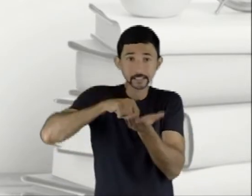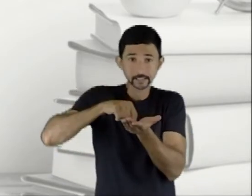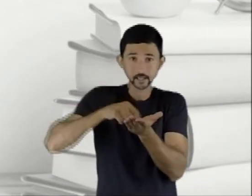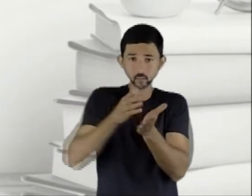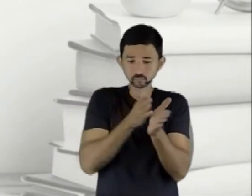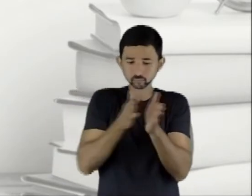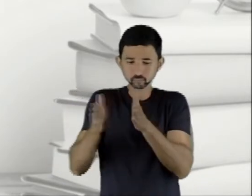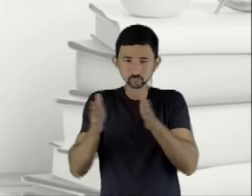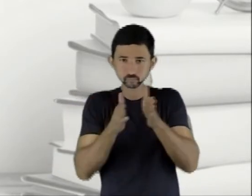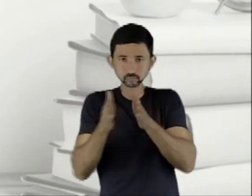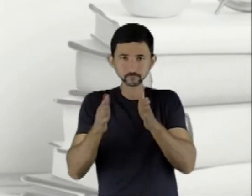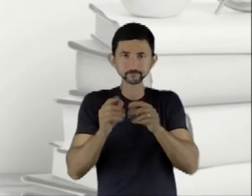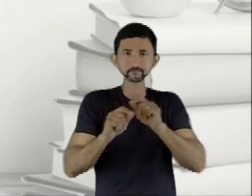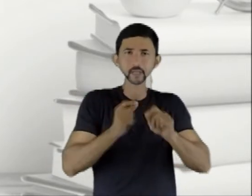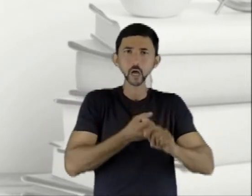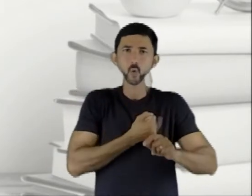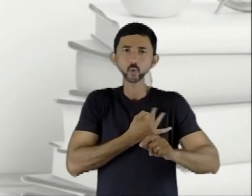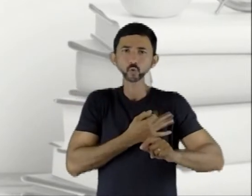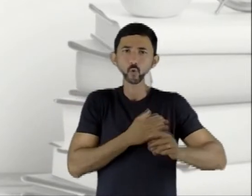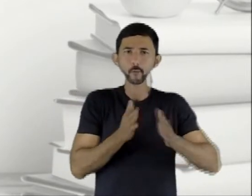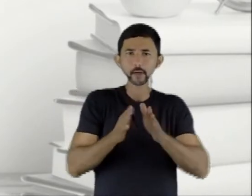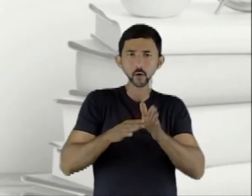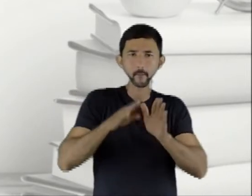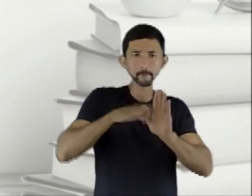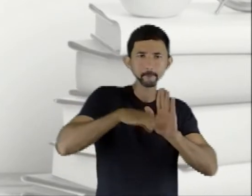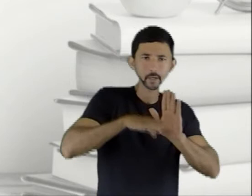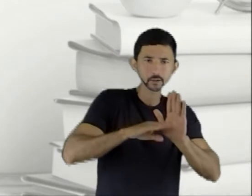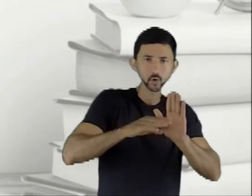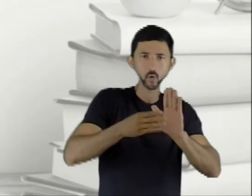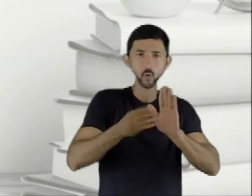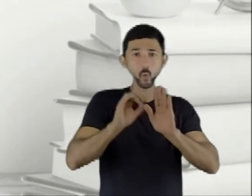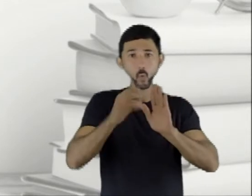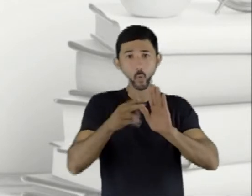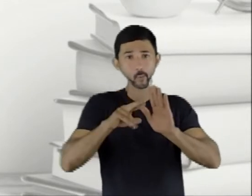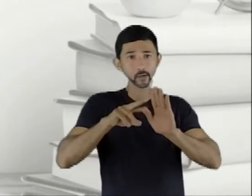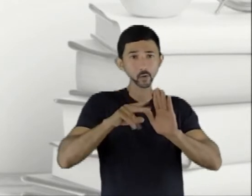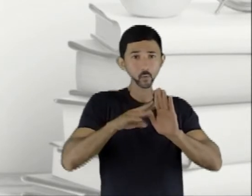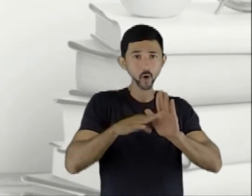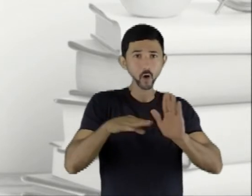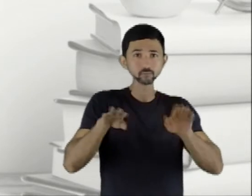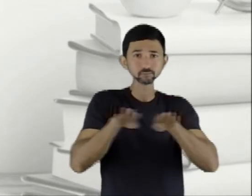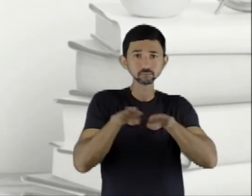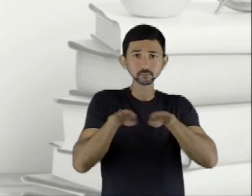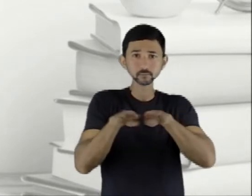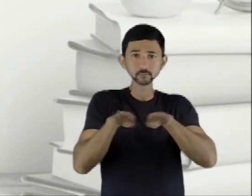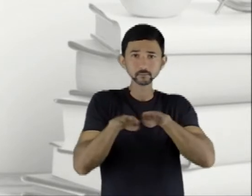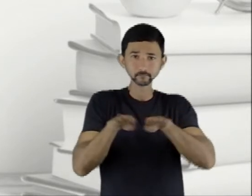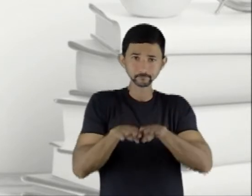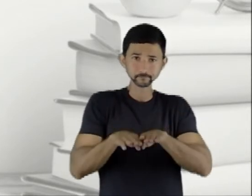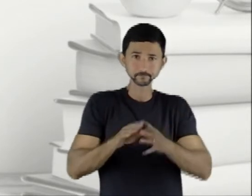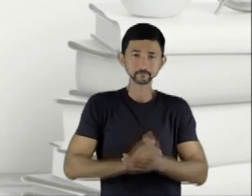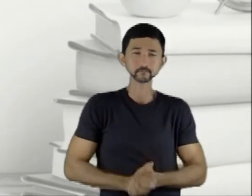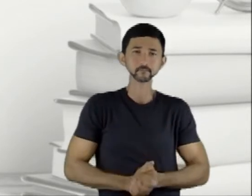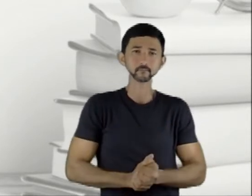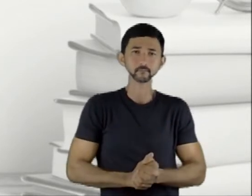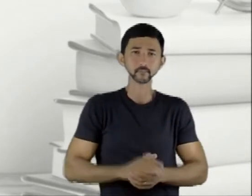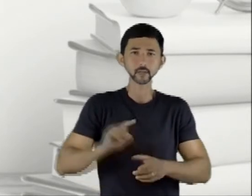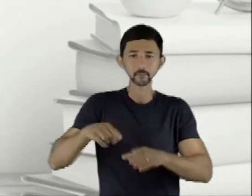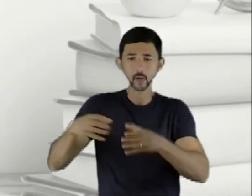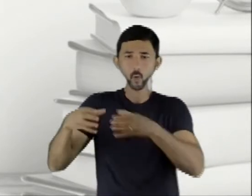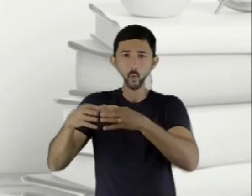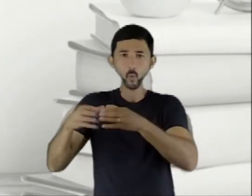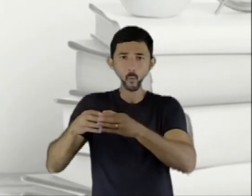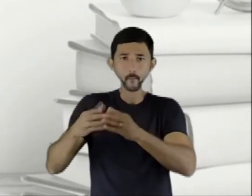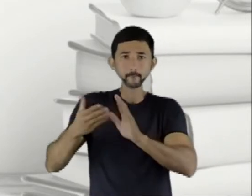de modo que a quantidade de valores que são menores ou iguais à mediana seja igual à quantidade de valores que são maiores ou iguais